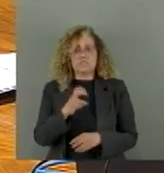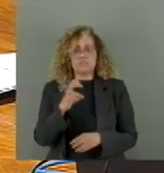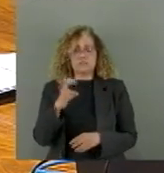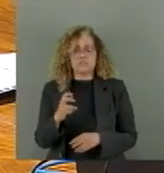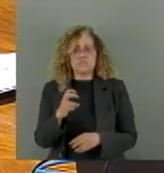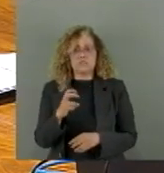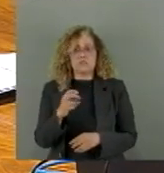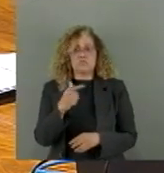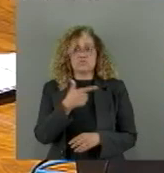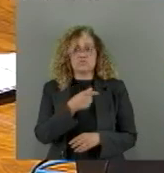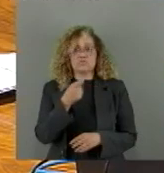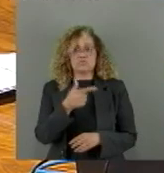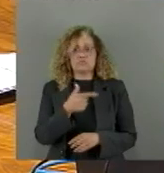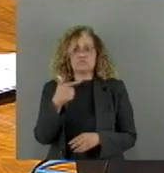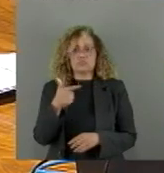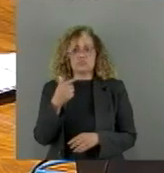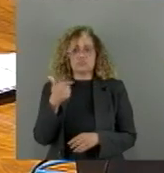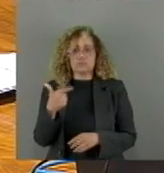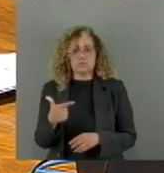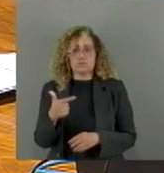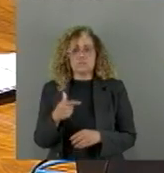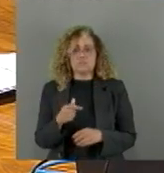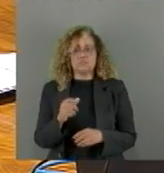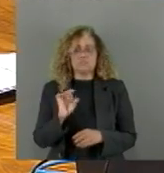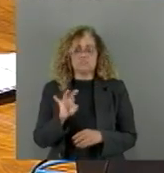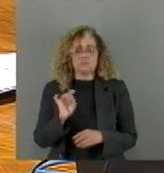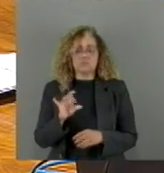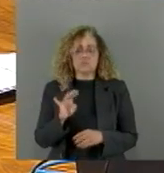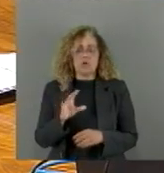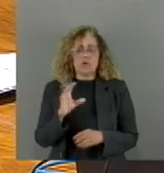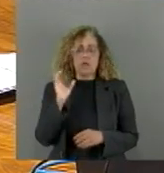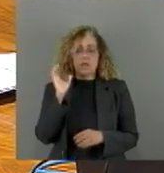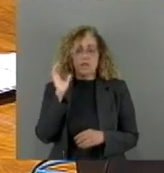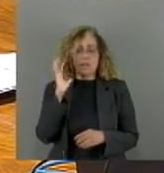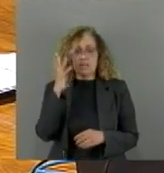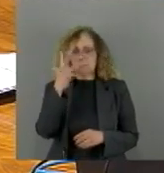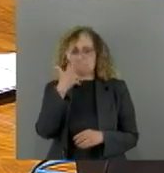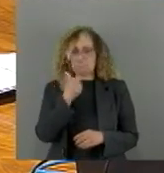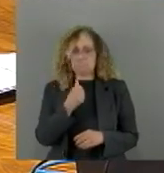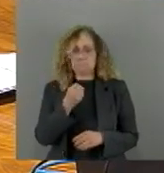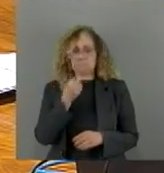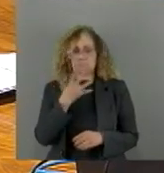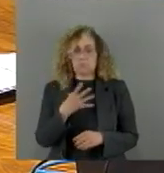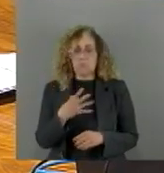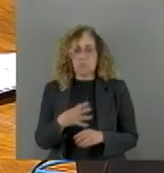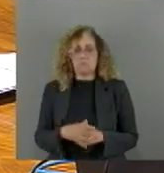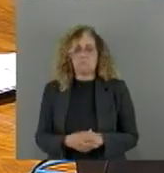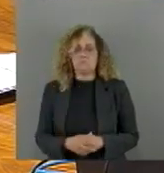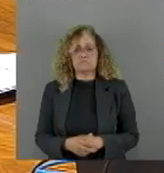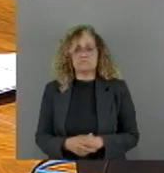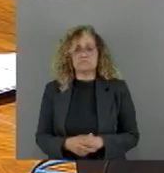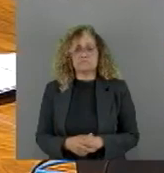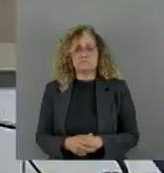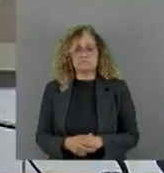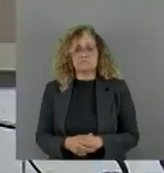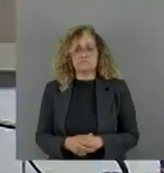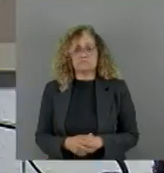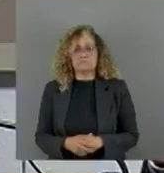355-2022. O relatório é belíssimo. Eu economizei aqui 3 páginas, mas fica nos anais para quem quiser ler.